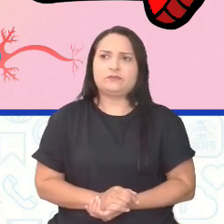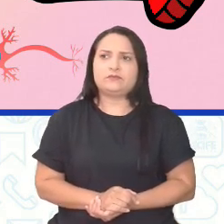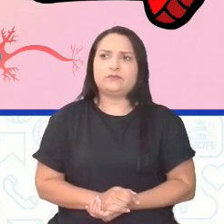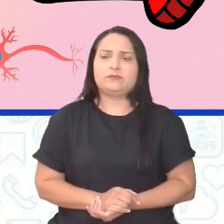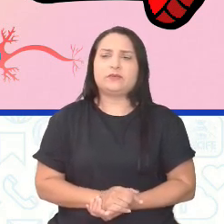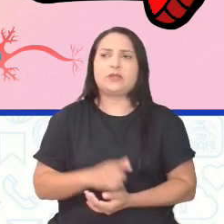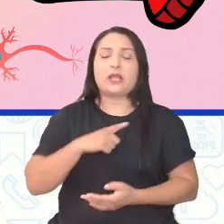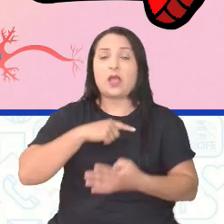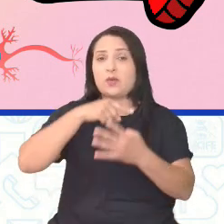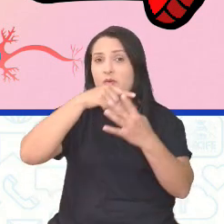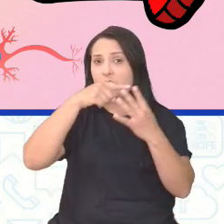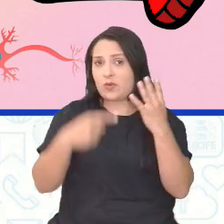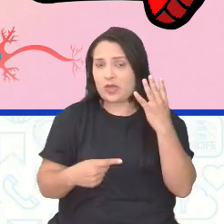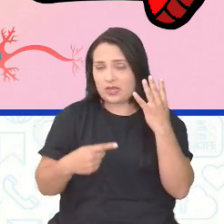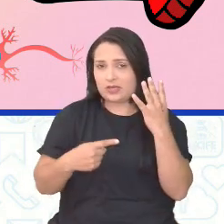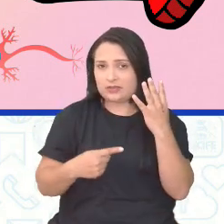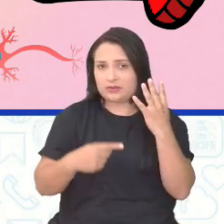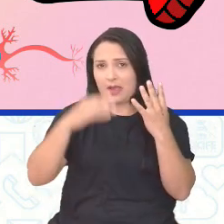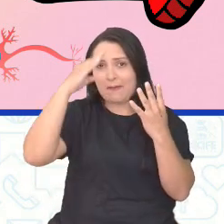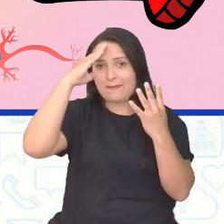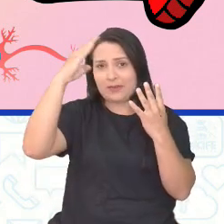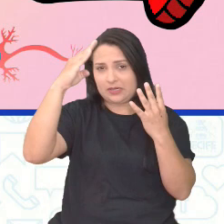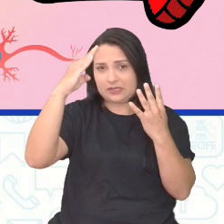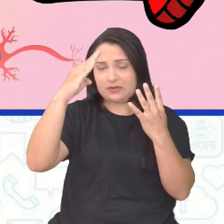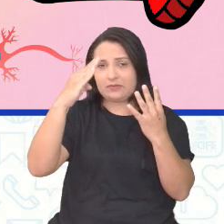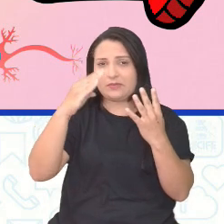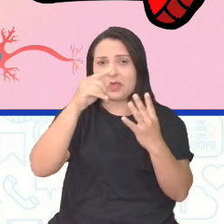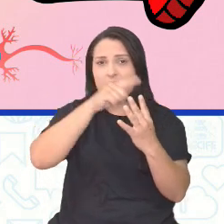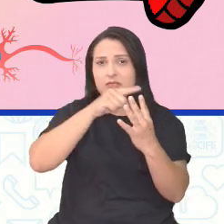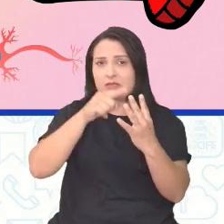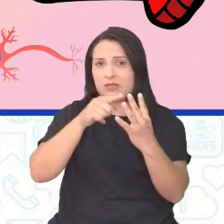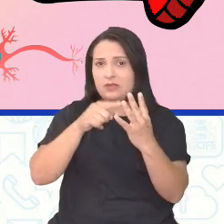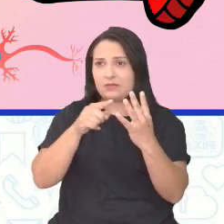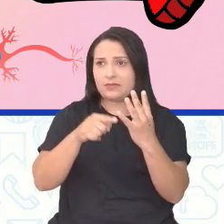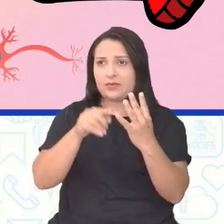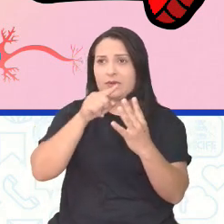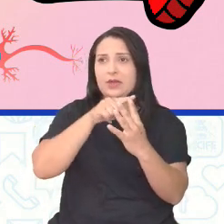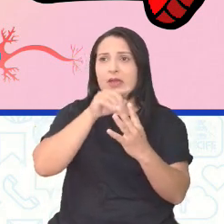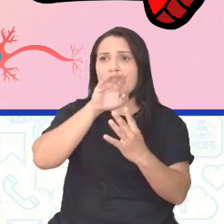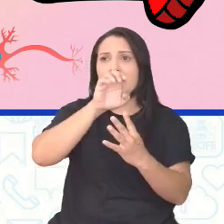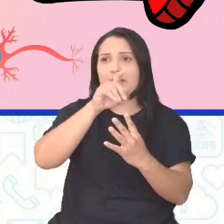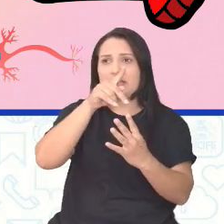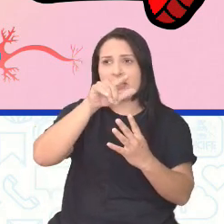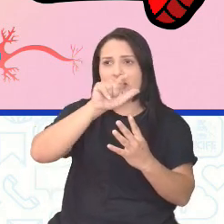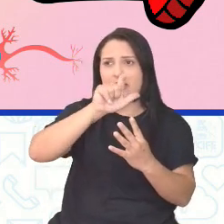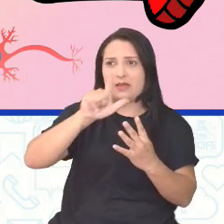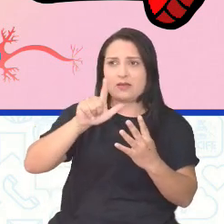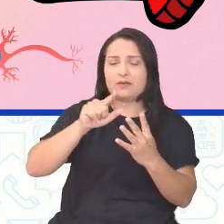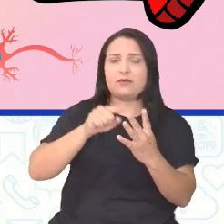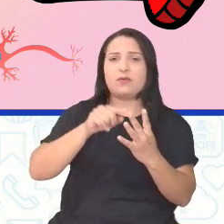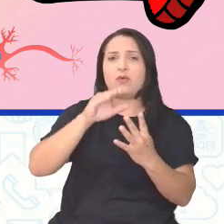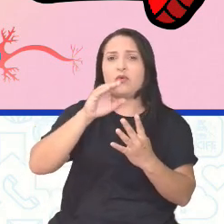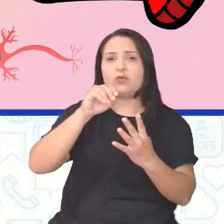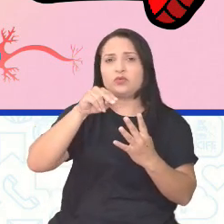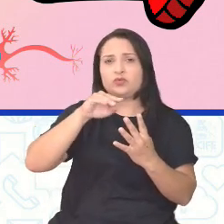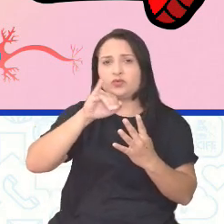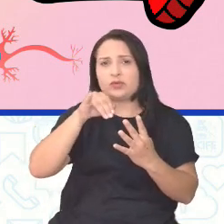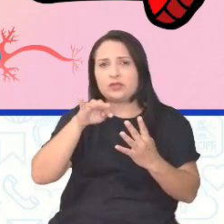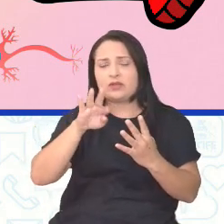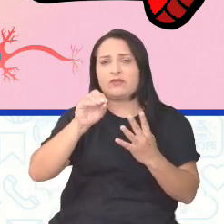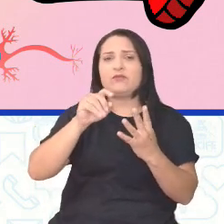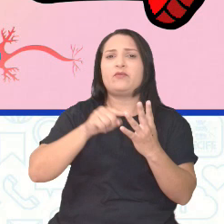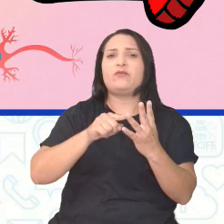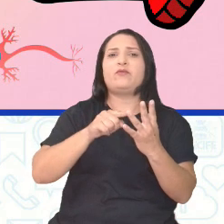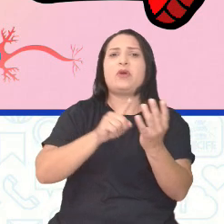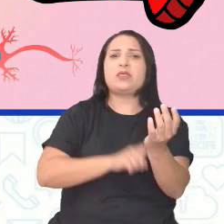4 principais tipos de tecido do nosso corpo. O tecido epitelial, o tecido conjuntivo, o tecido nervoso